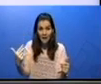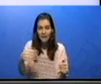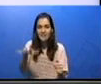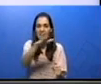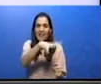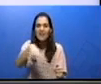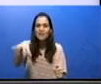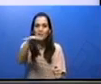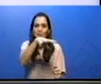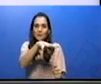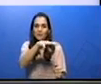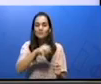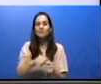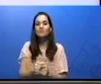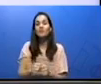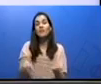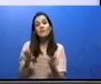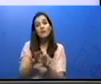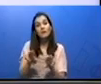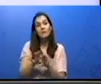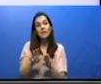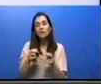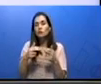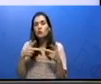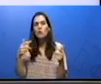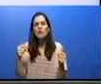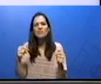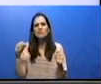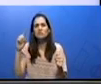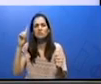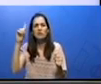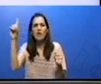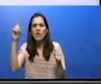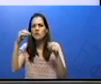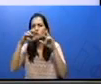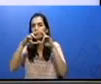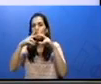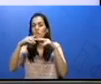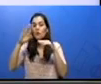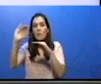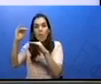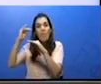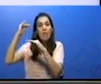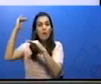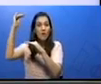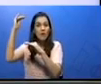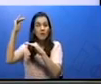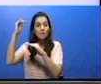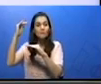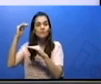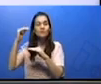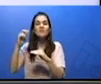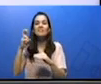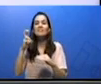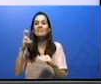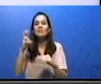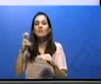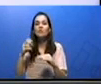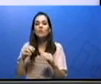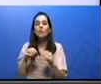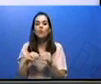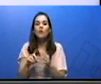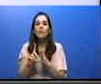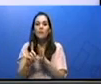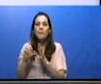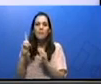religião ou de forças sobrenaturais surgiram no século V a.C., lá na Grécia. Um